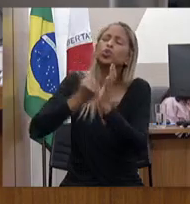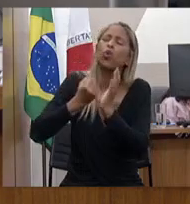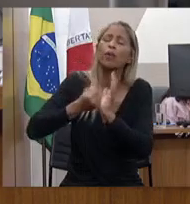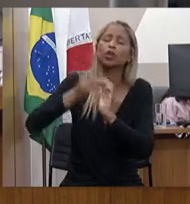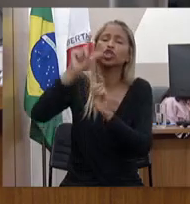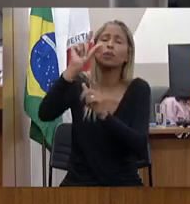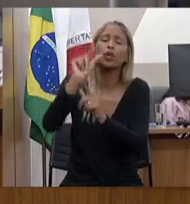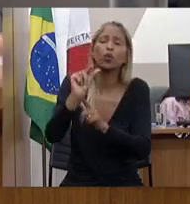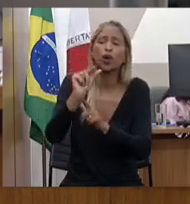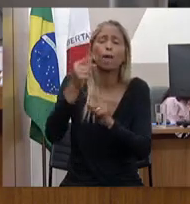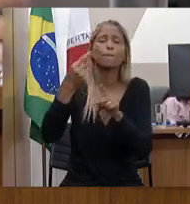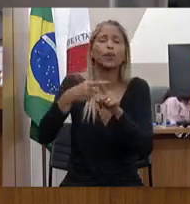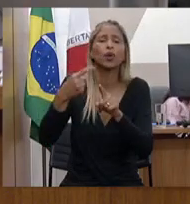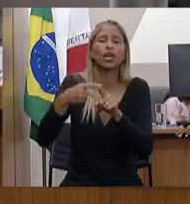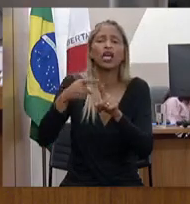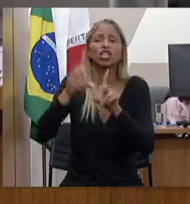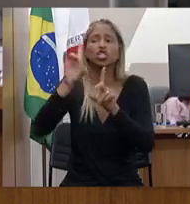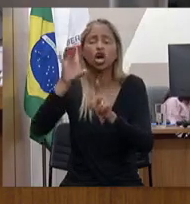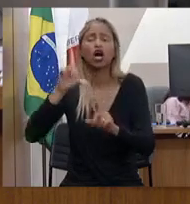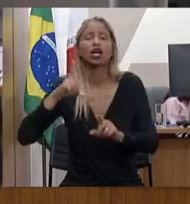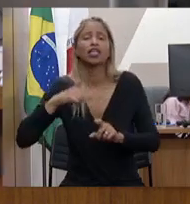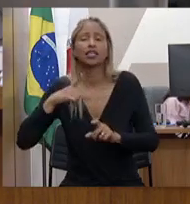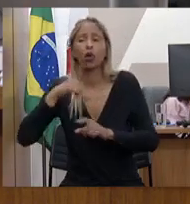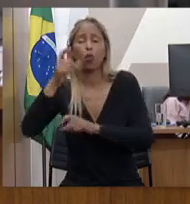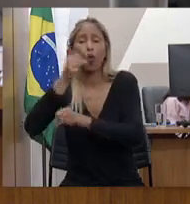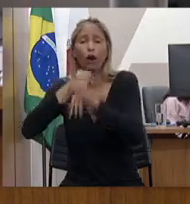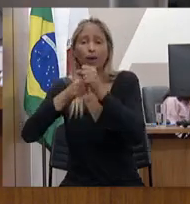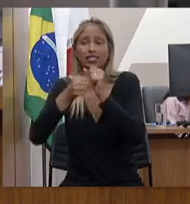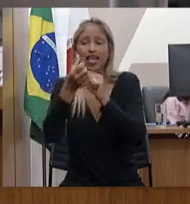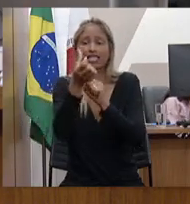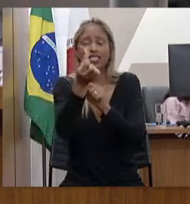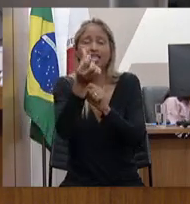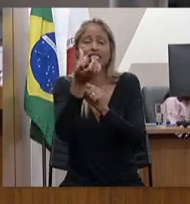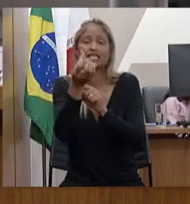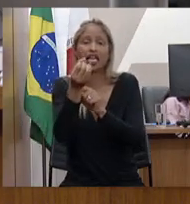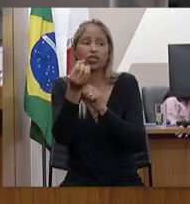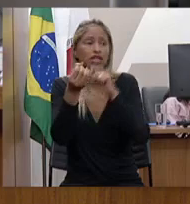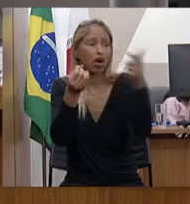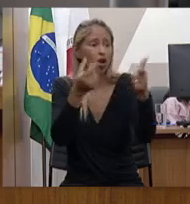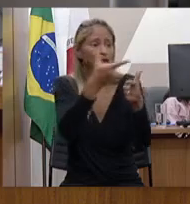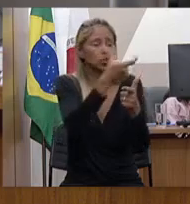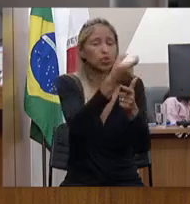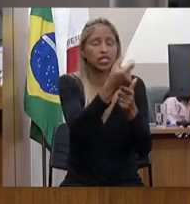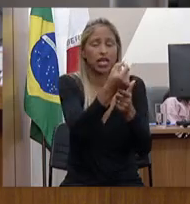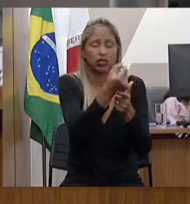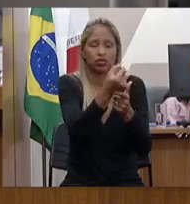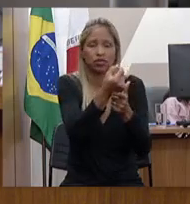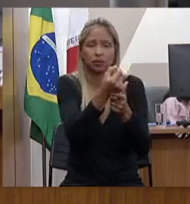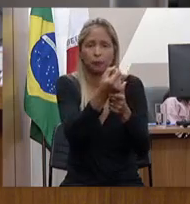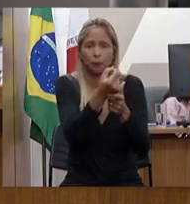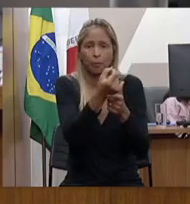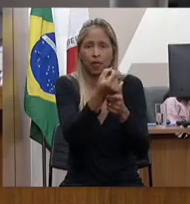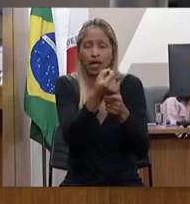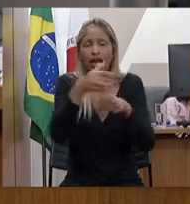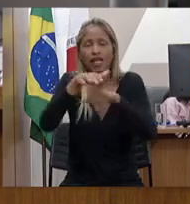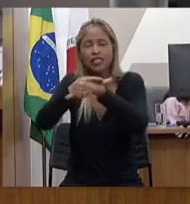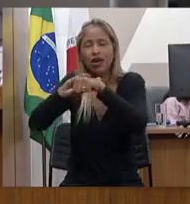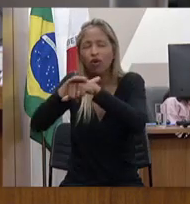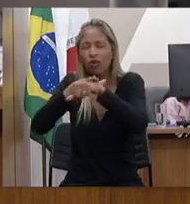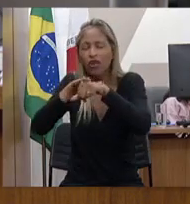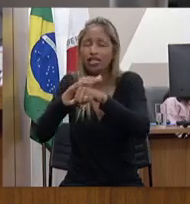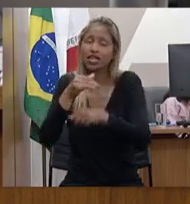diminuiu porque só tem o ano passado teve 600 mil agora tem 200 mil esse tipo de com esse tipo de conversa